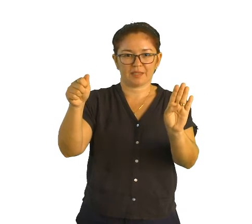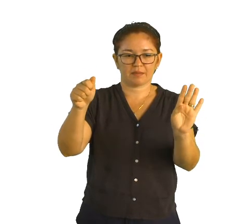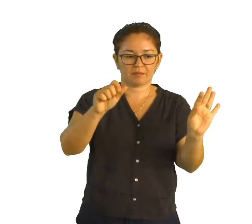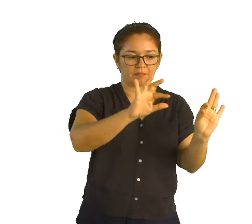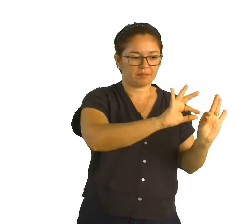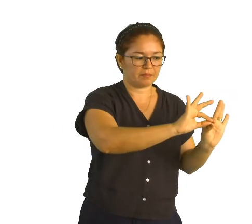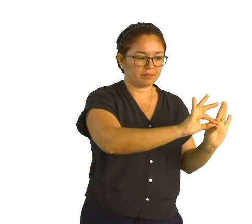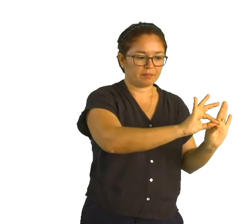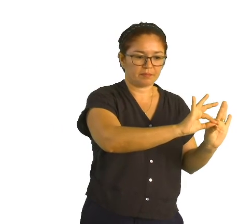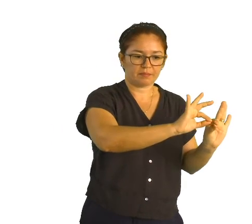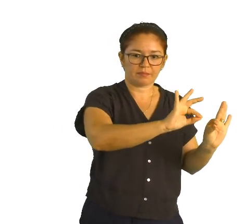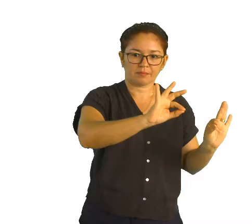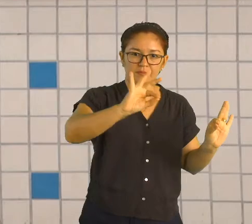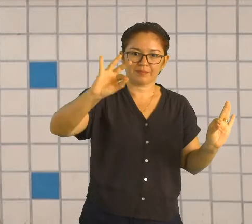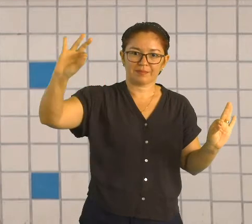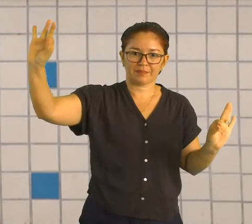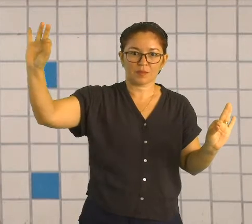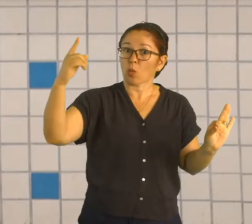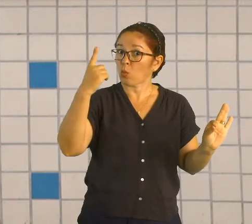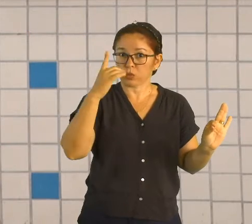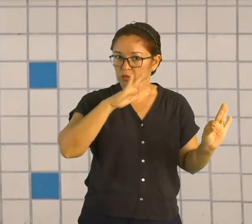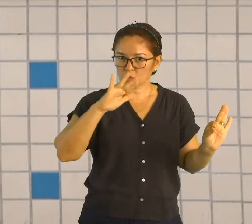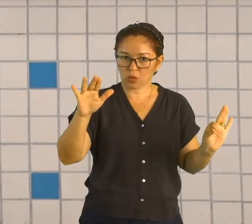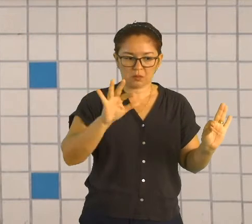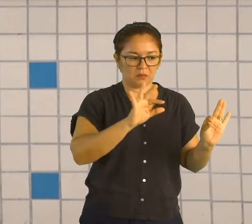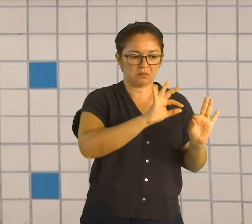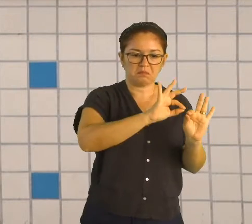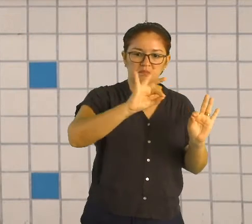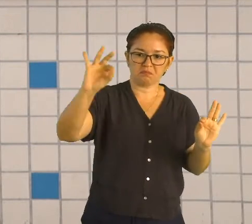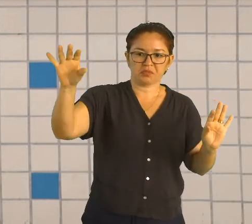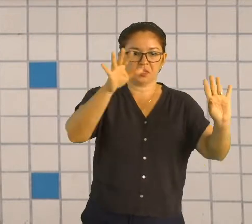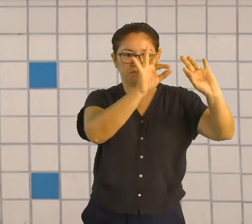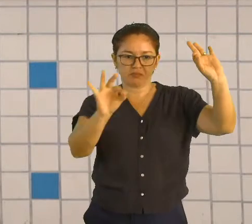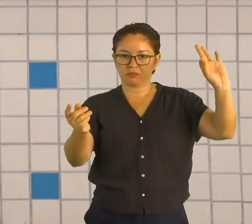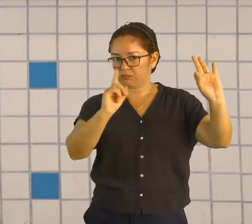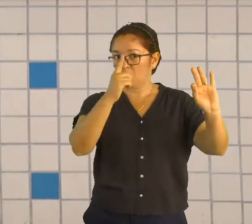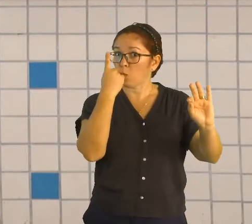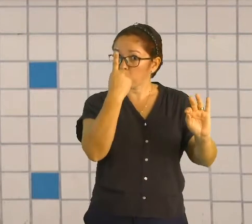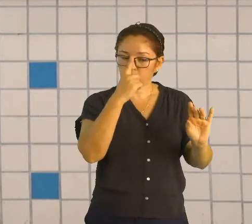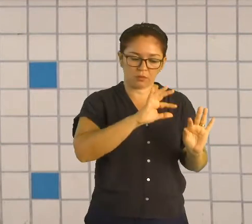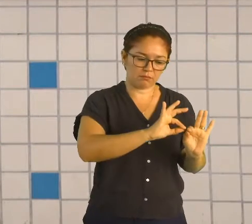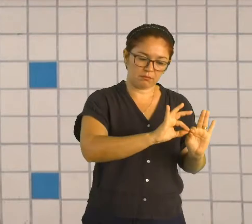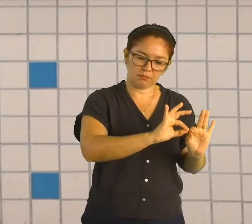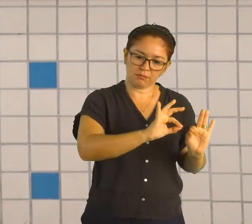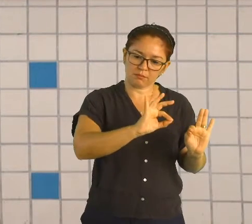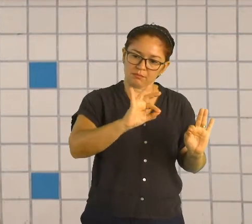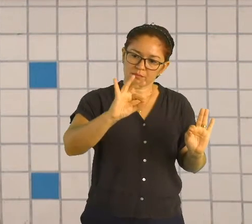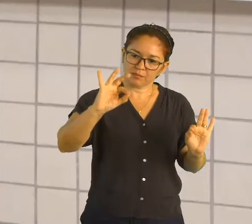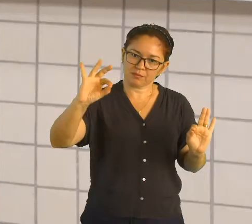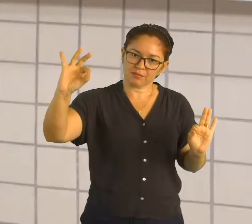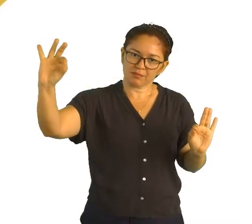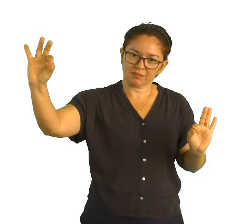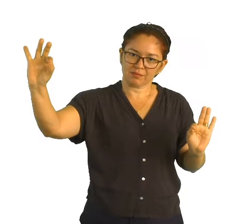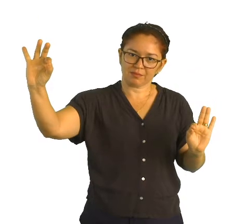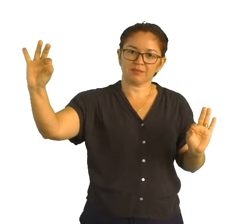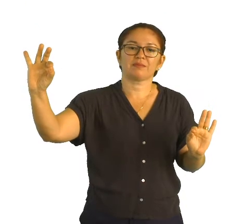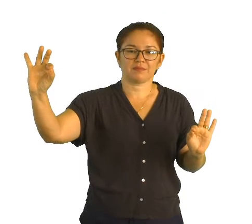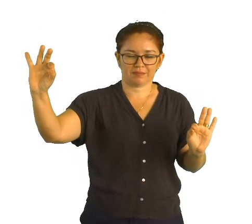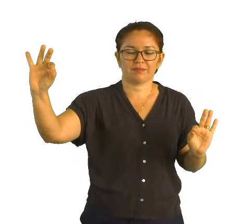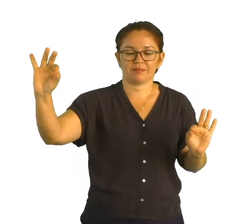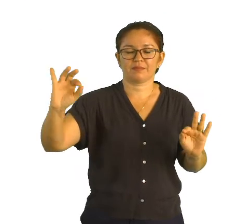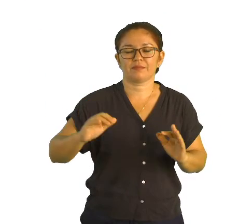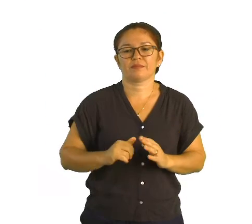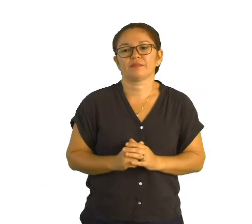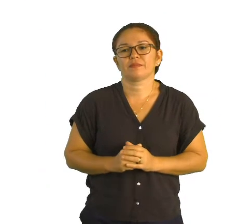reta, ok, turma? Nós vamos ver agora as formas que as retas se apresentam. Nós temos